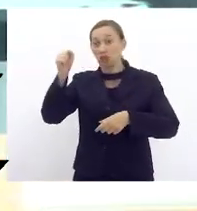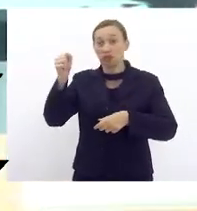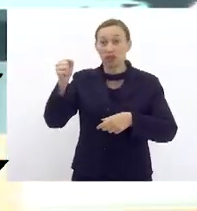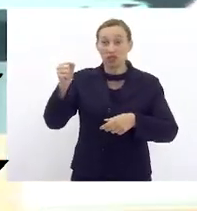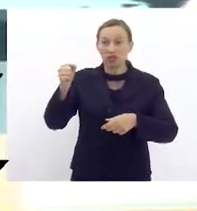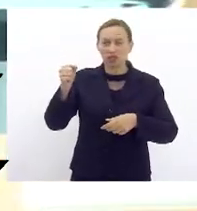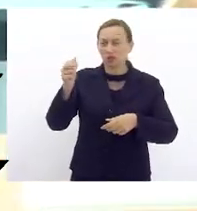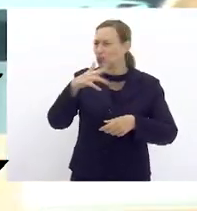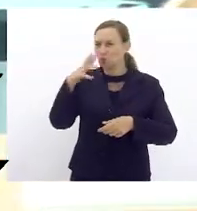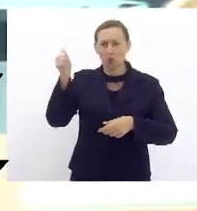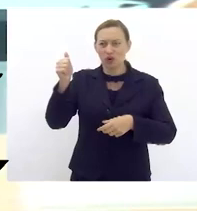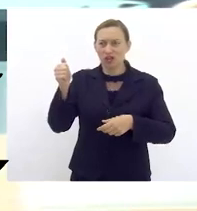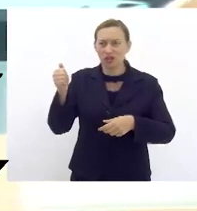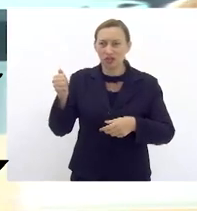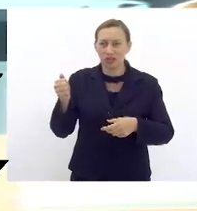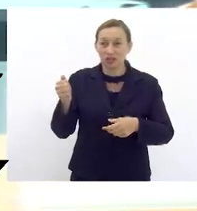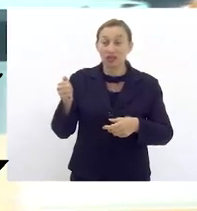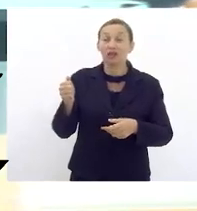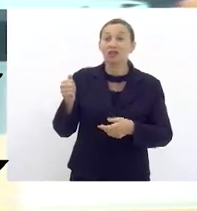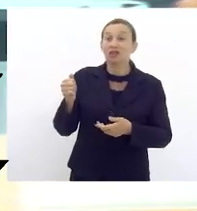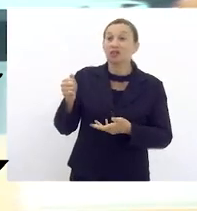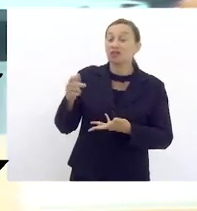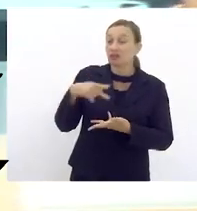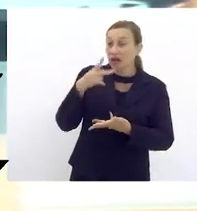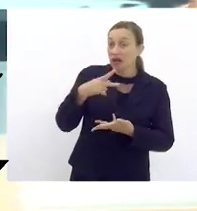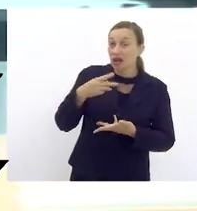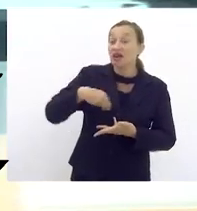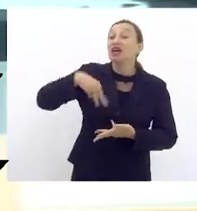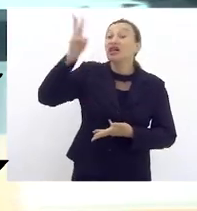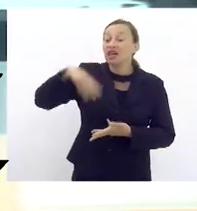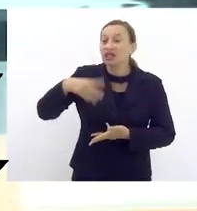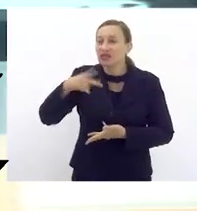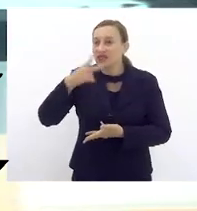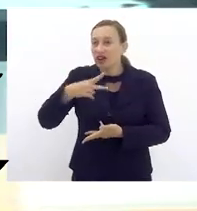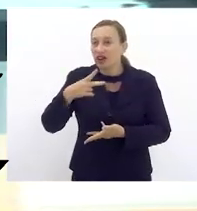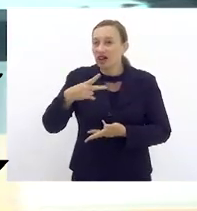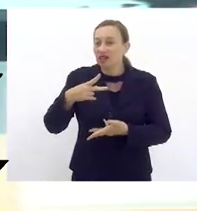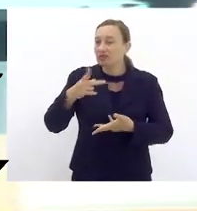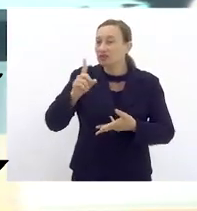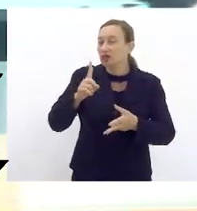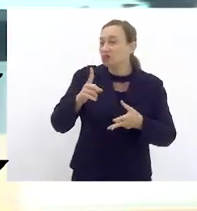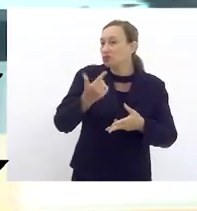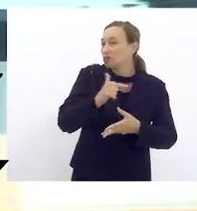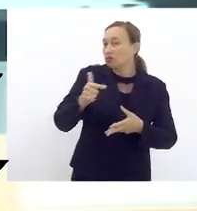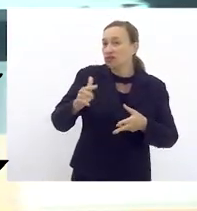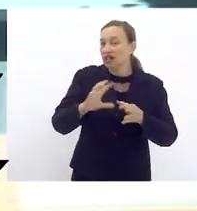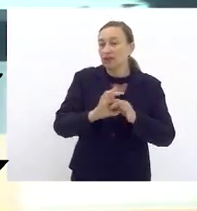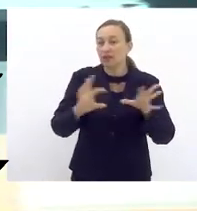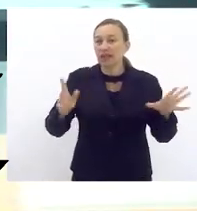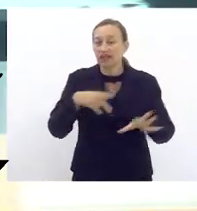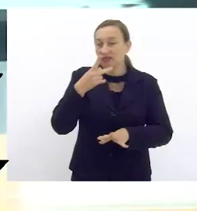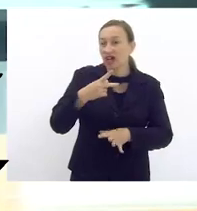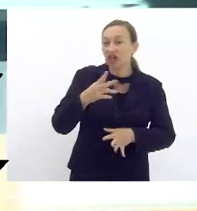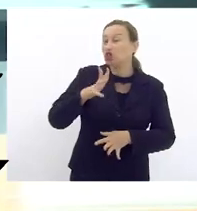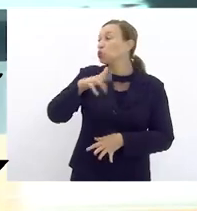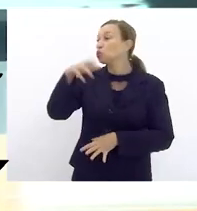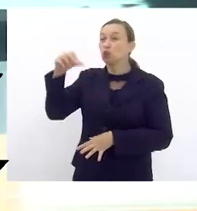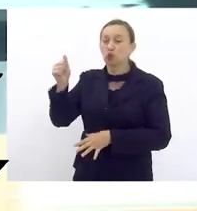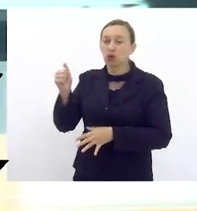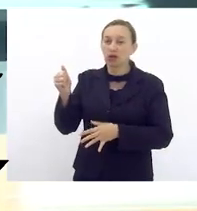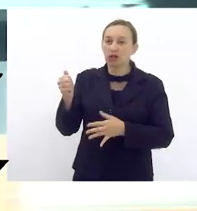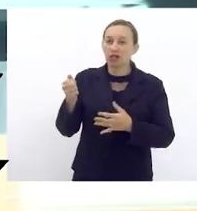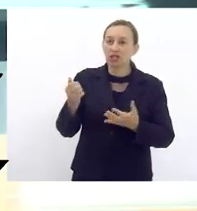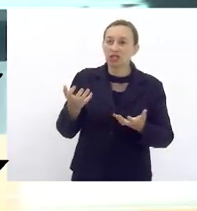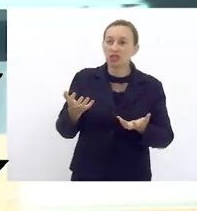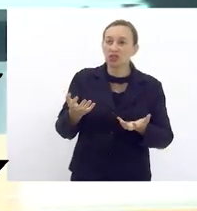jamais e ele deve dizer assim quem tá dizendo isso não tem me autorização ele jamais quis dominar nem